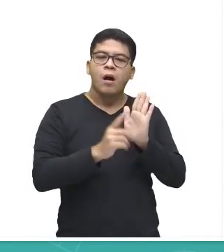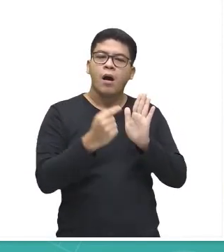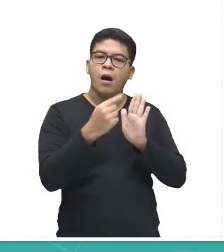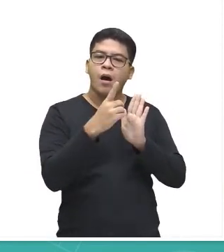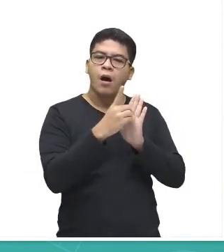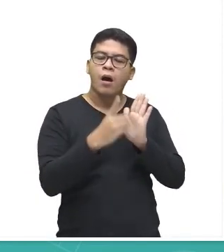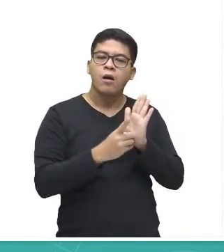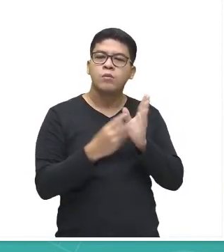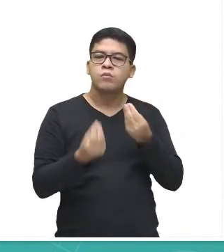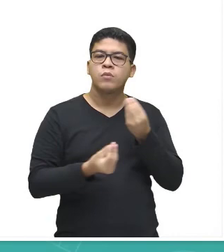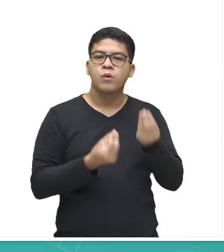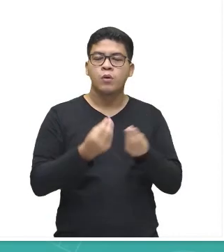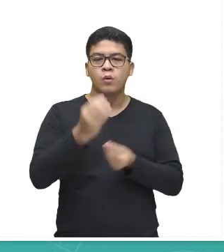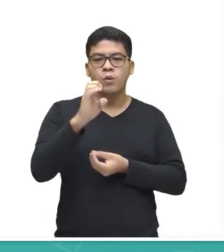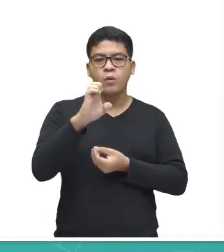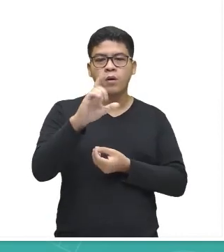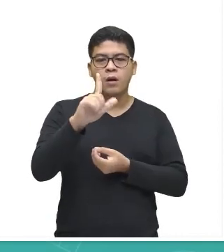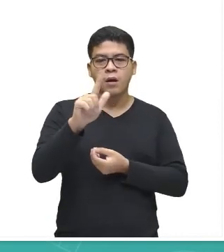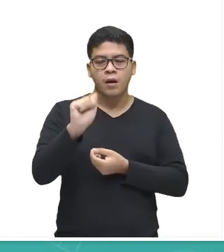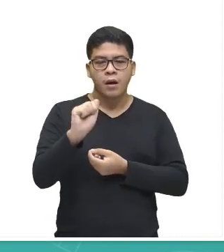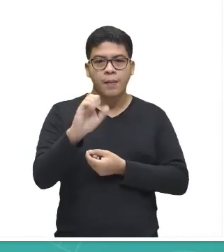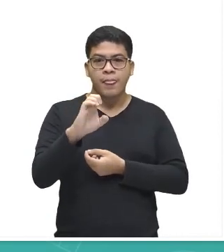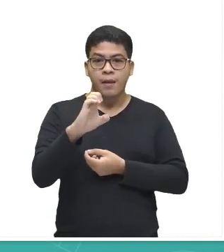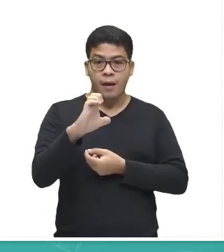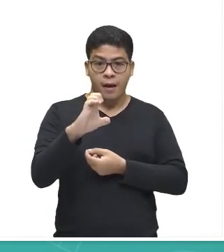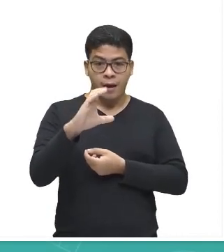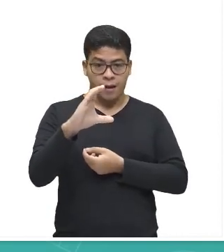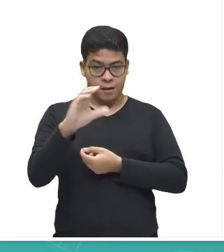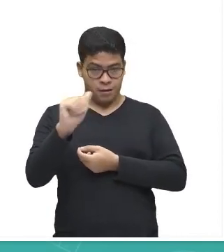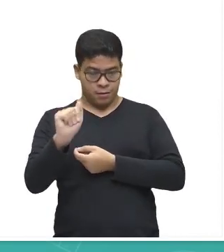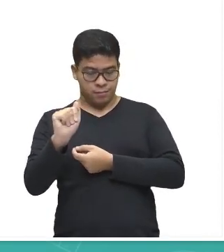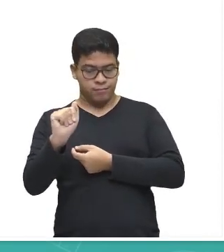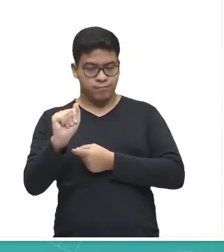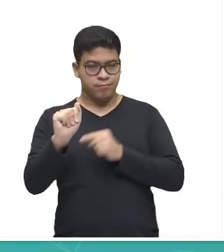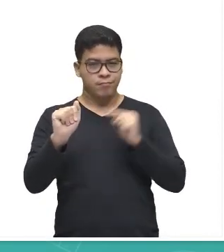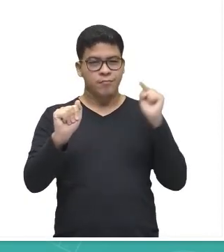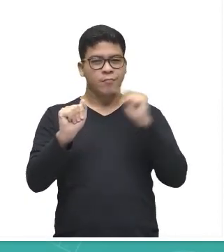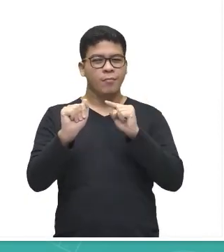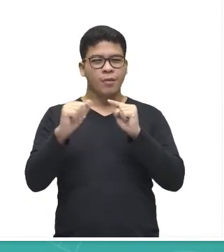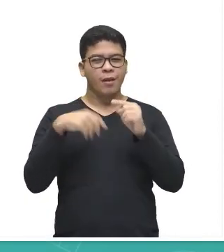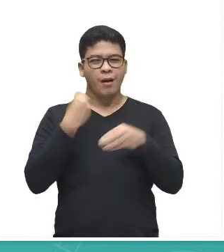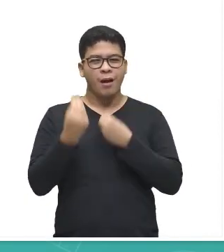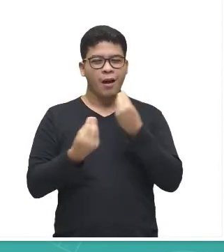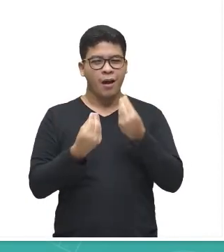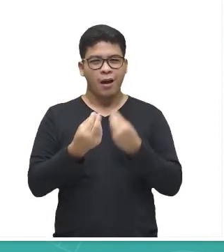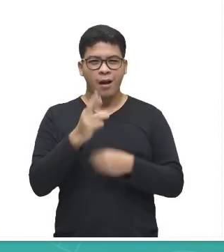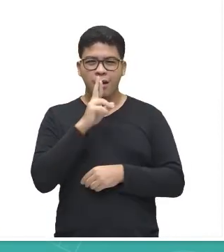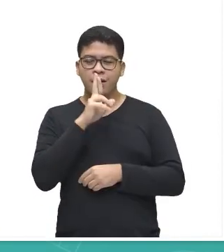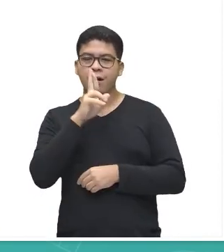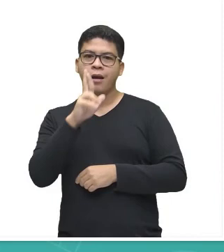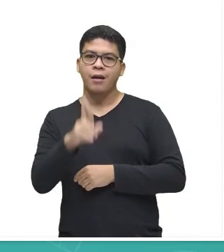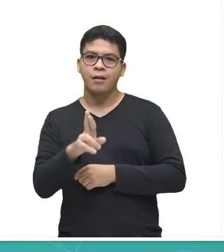do adolescente, né, estabelecido na ECA. Será que alguém respondeu para mim?